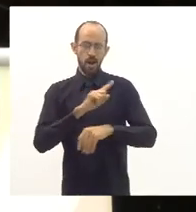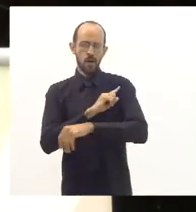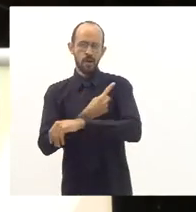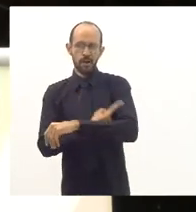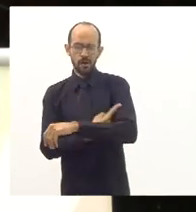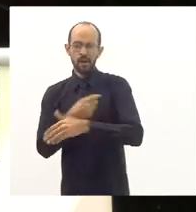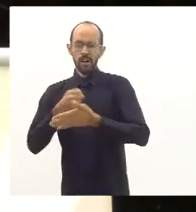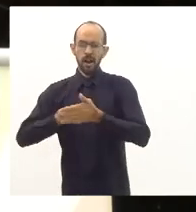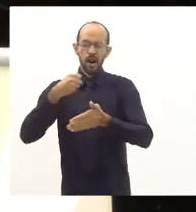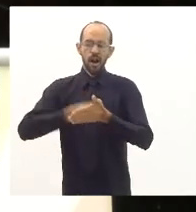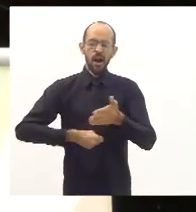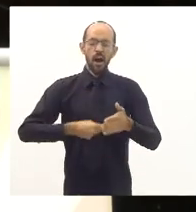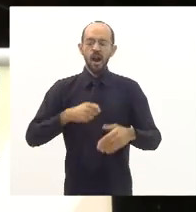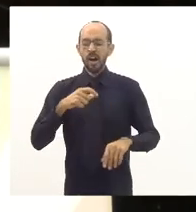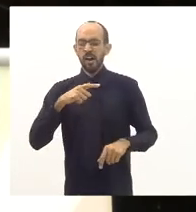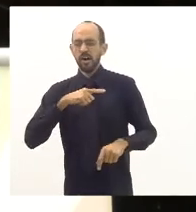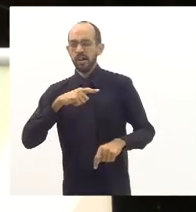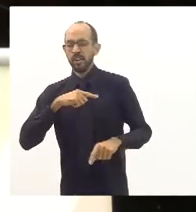luta que está sendo